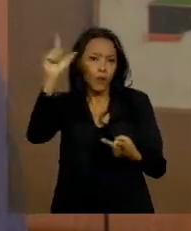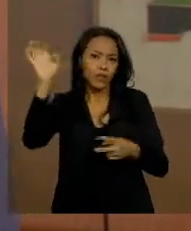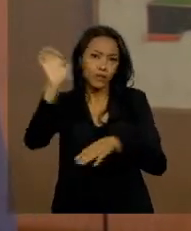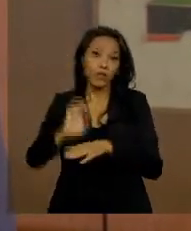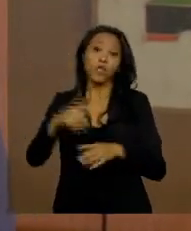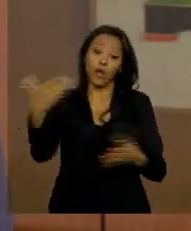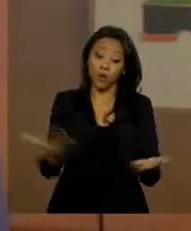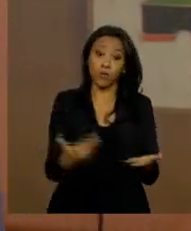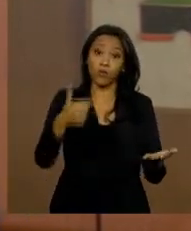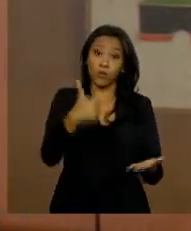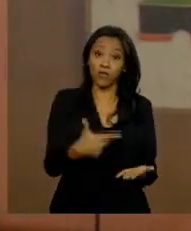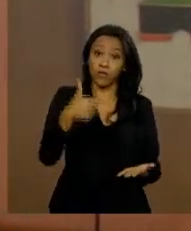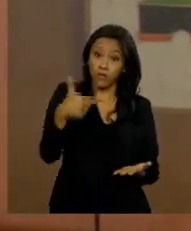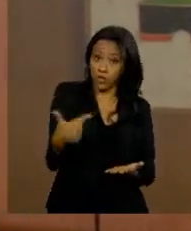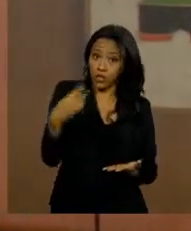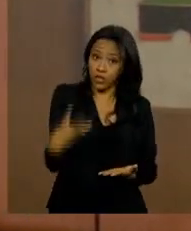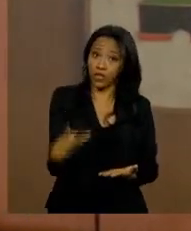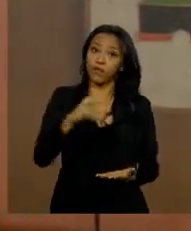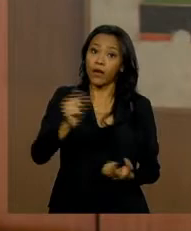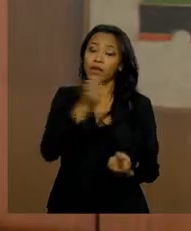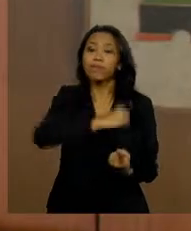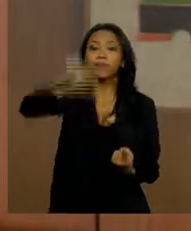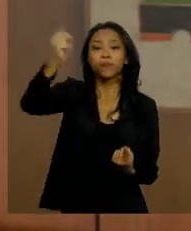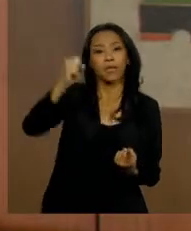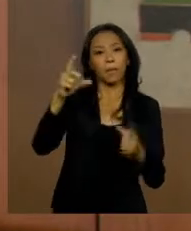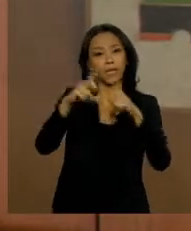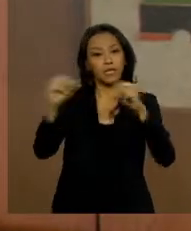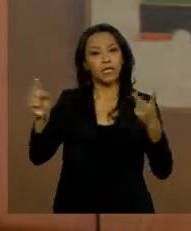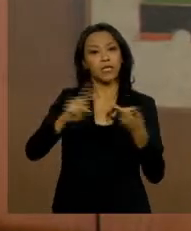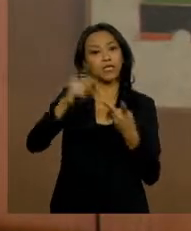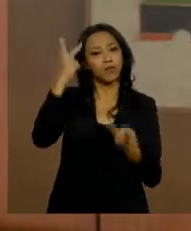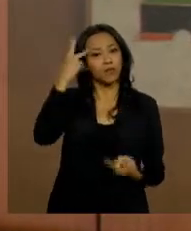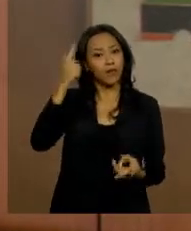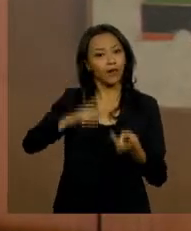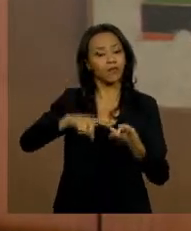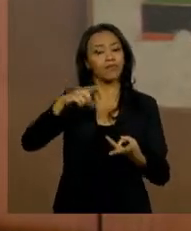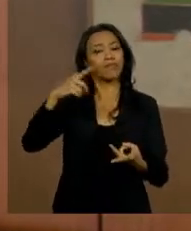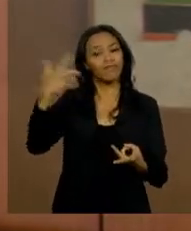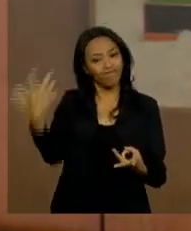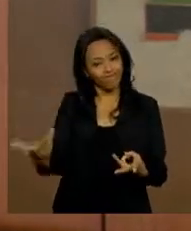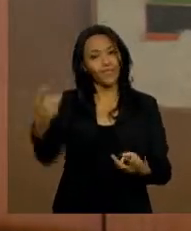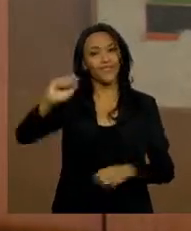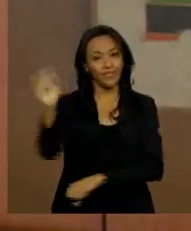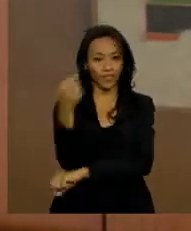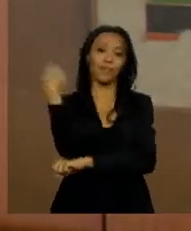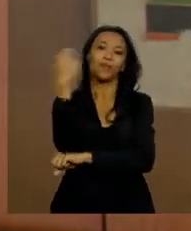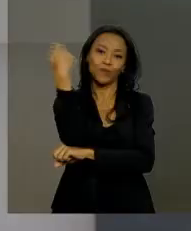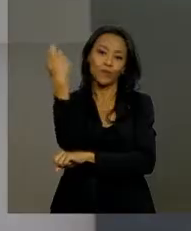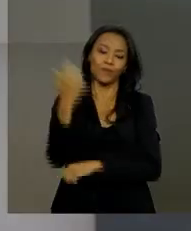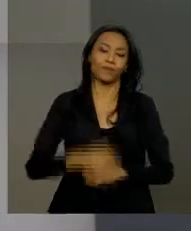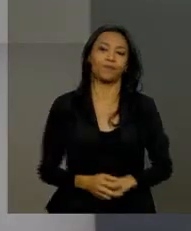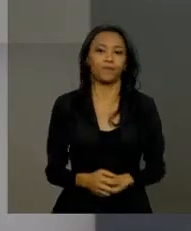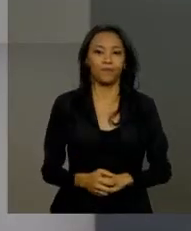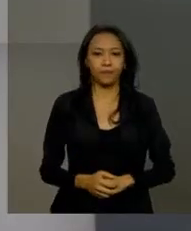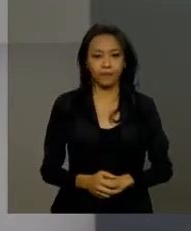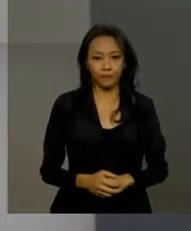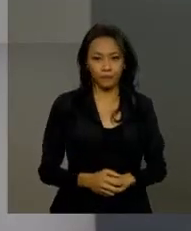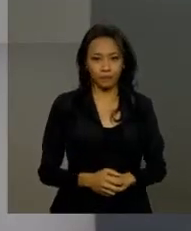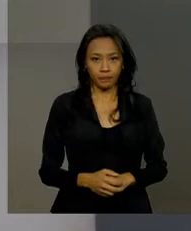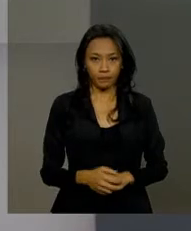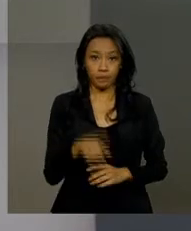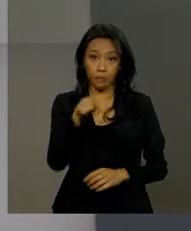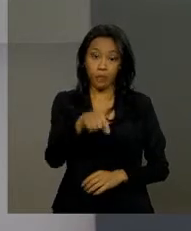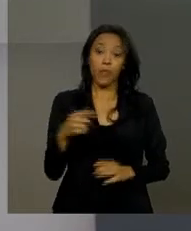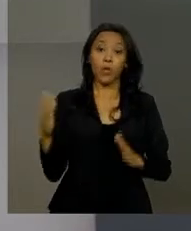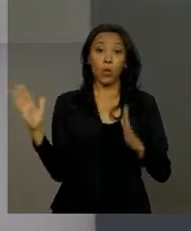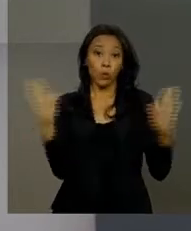venezuelanos vão ser transferidos para brasília são paulo e esteio no rio grande do sul o prazo